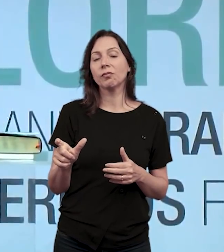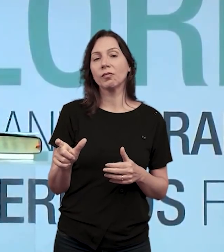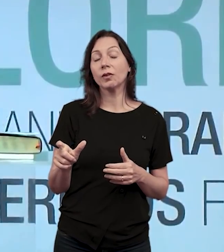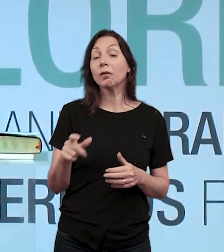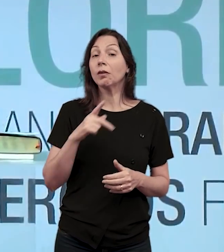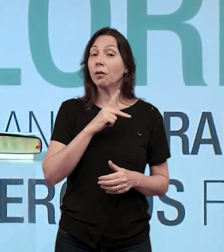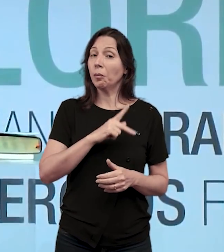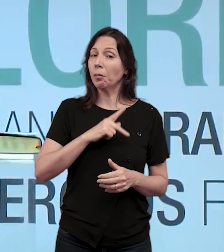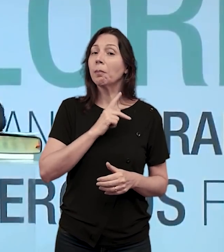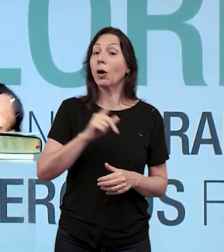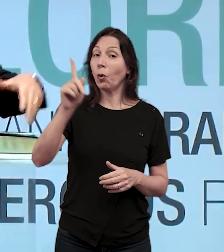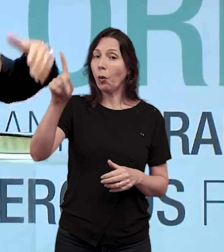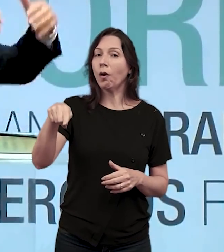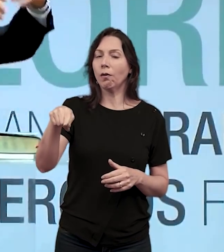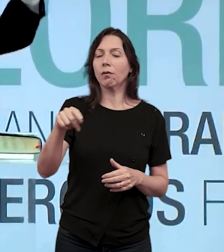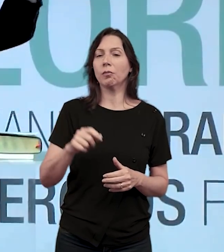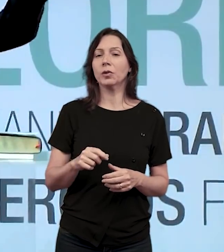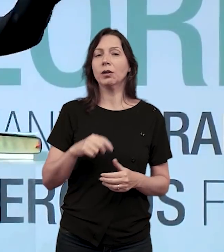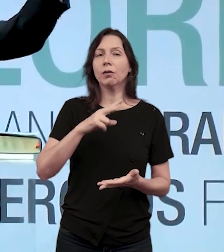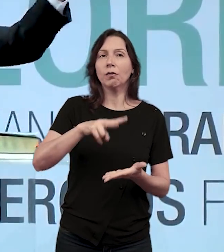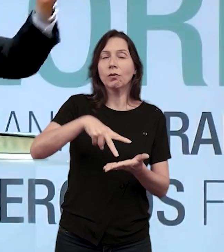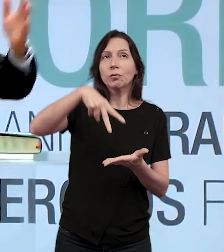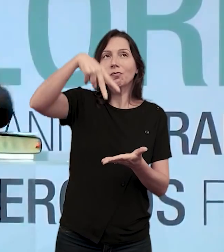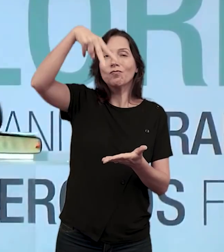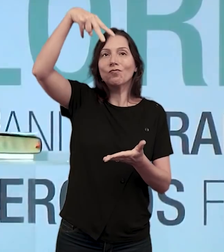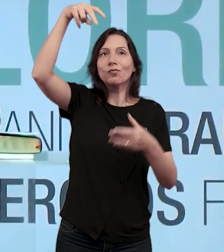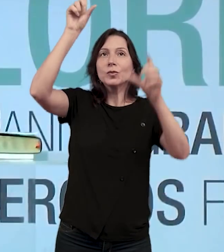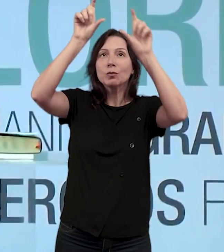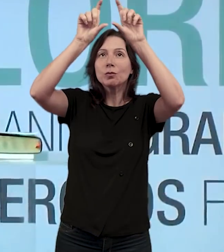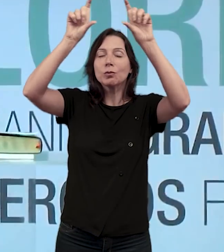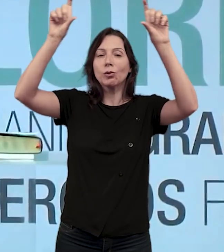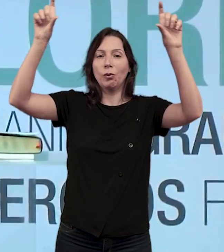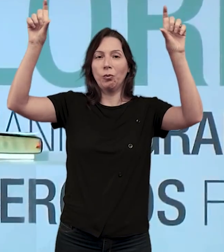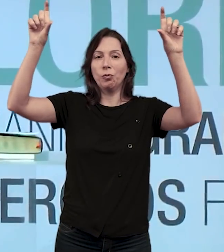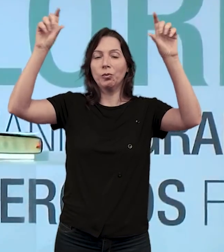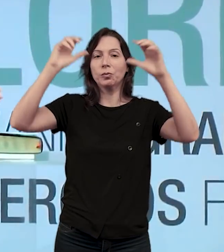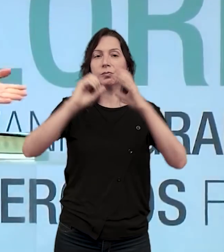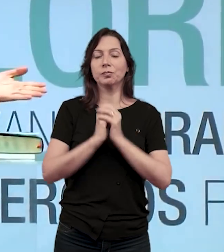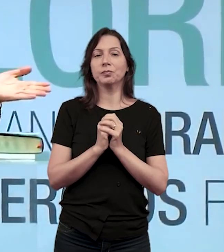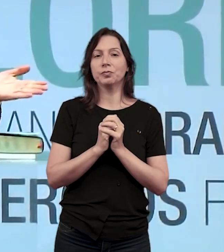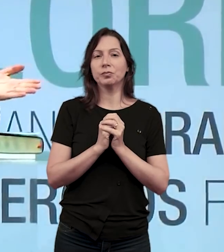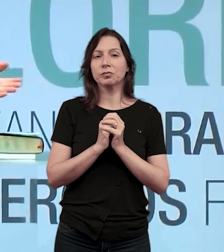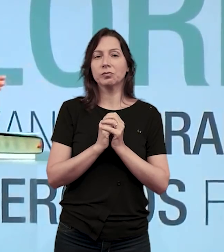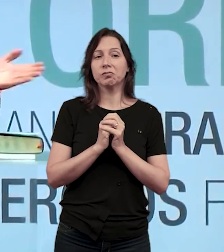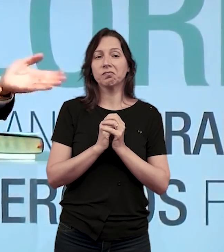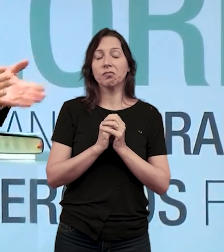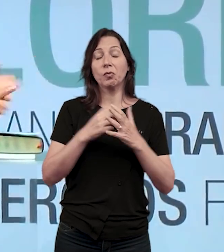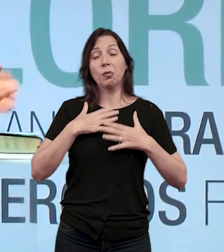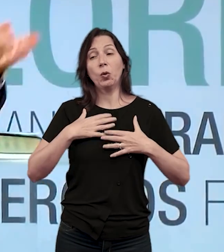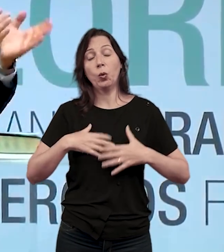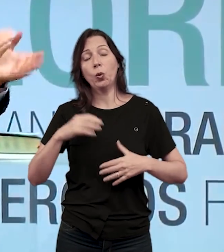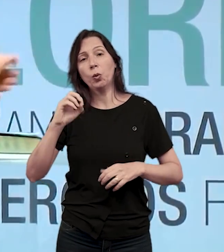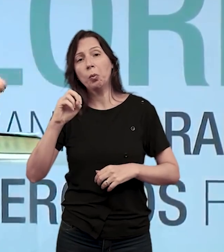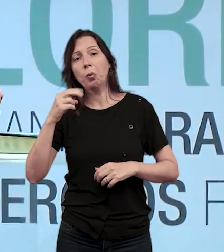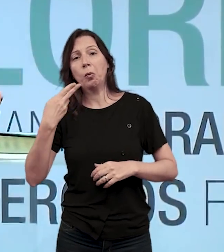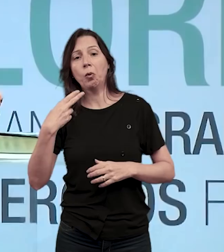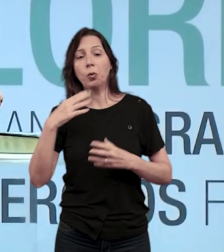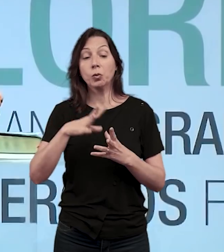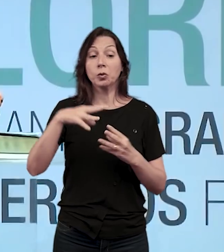revelação, e foi arrebatado ao terceiro céu. Chega a dizer, no corpo, fora do corpo, eu não sei, Deus